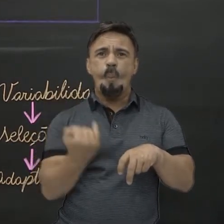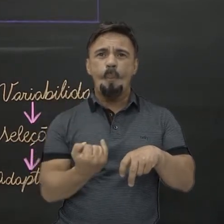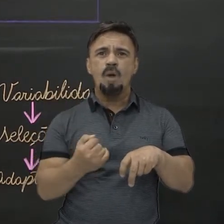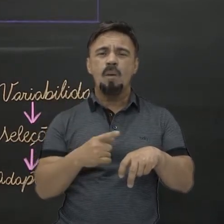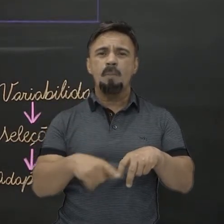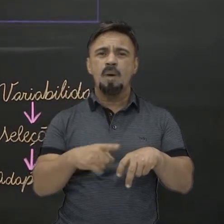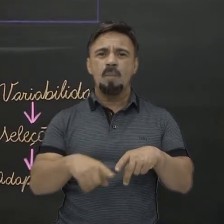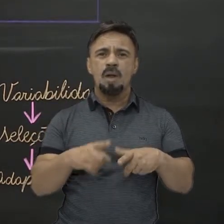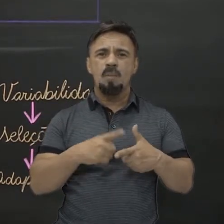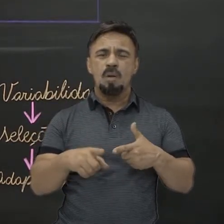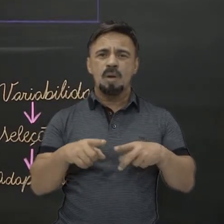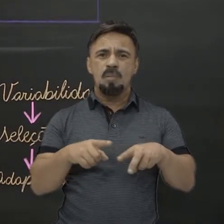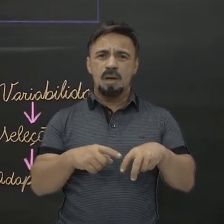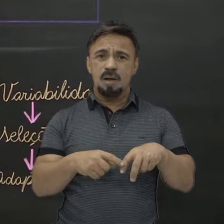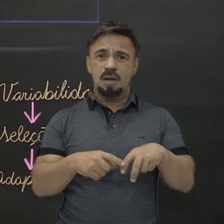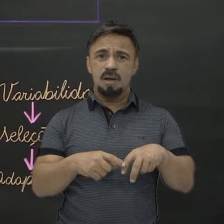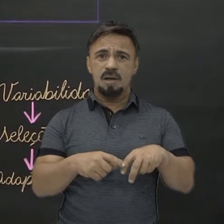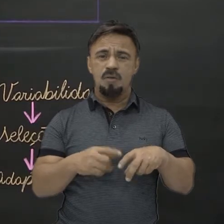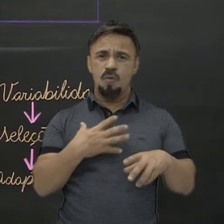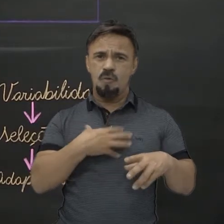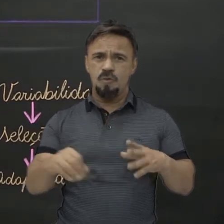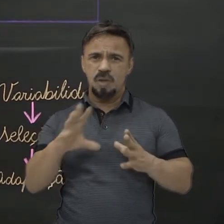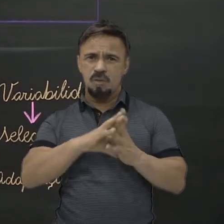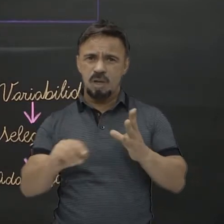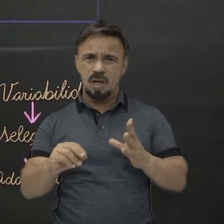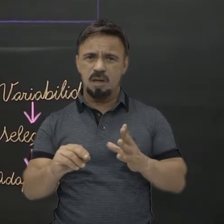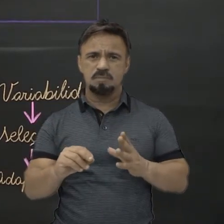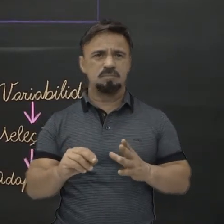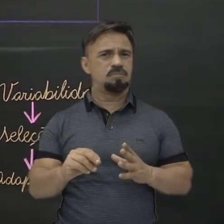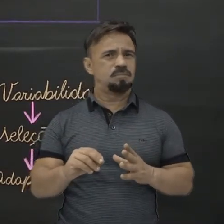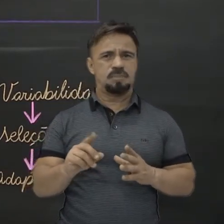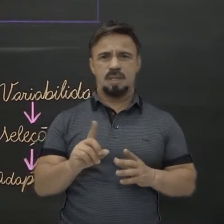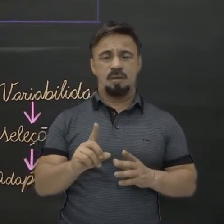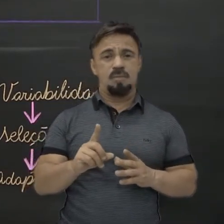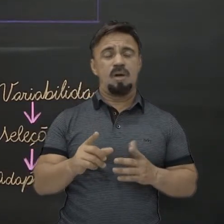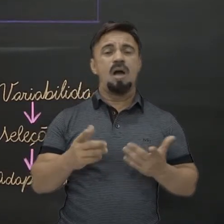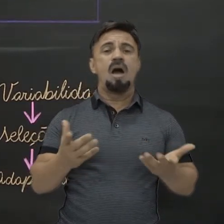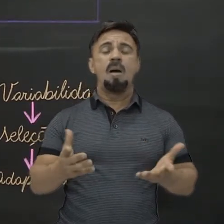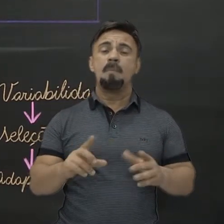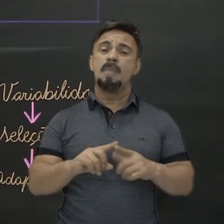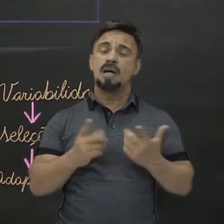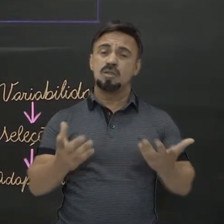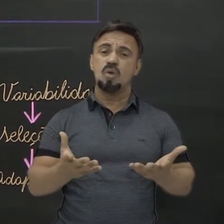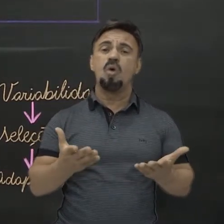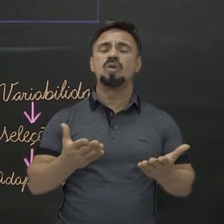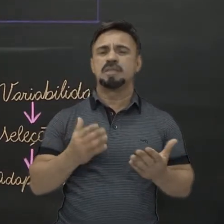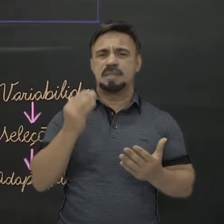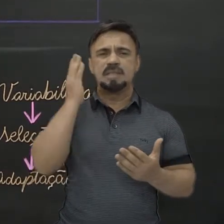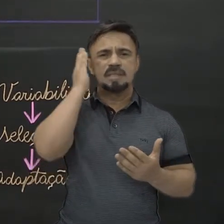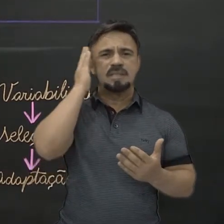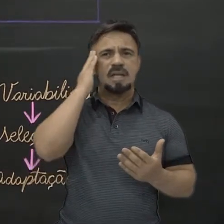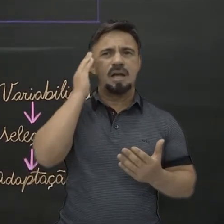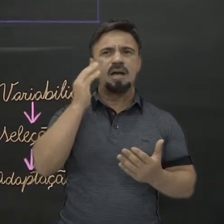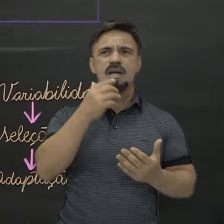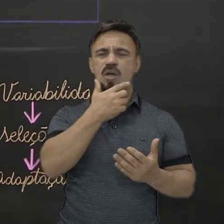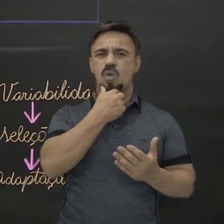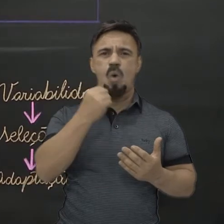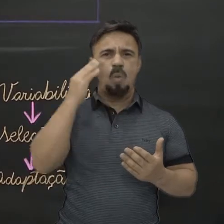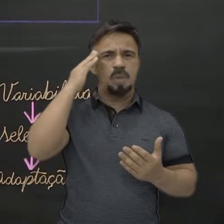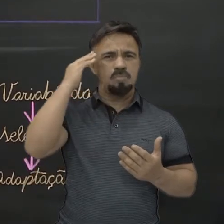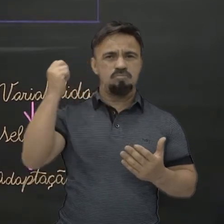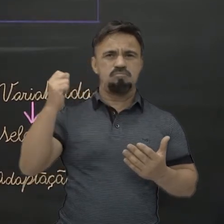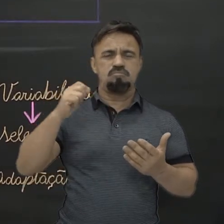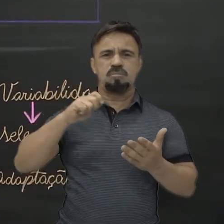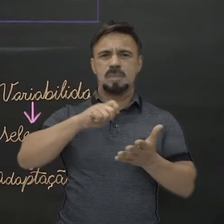nas pernas? Não. Mas não se tinha todo esse aparato de conhecimento que a gente tem hoje. Então, lamarquismo,